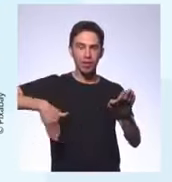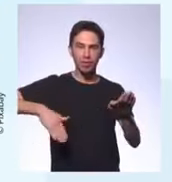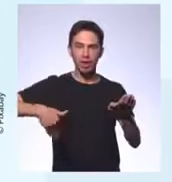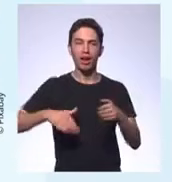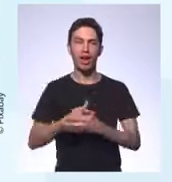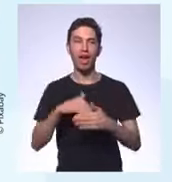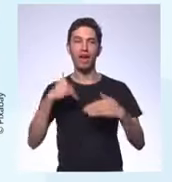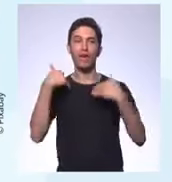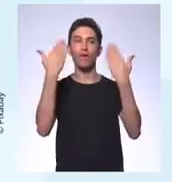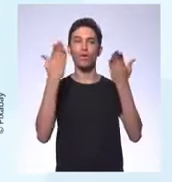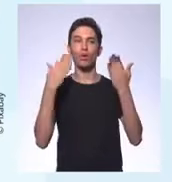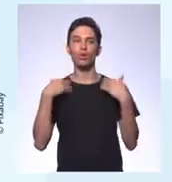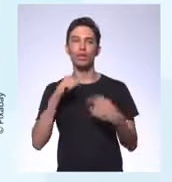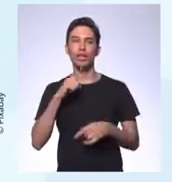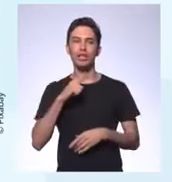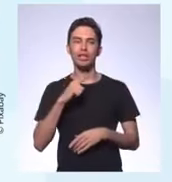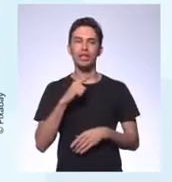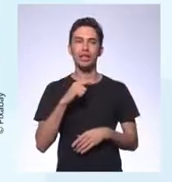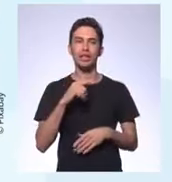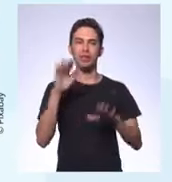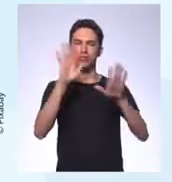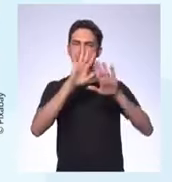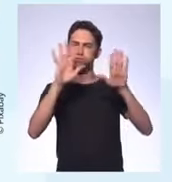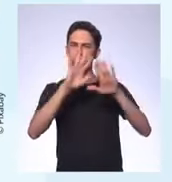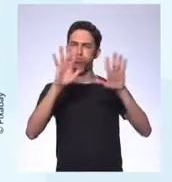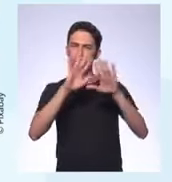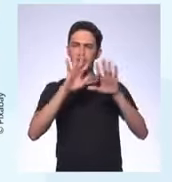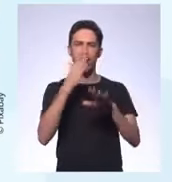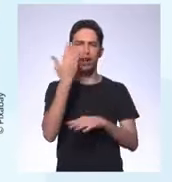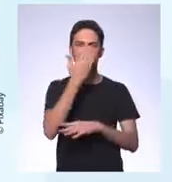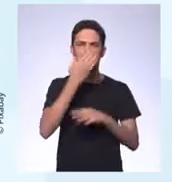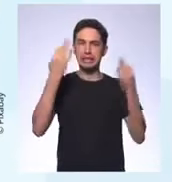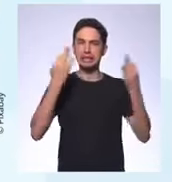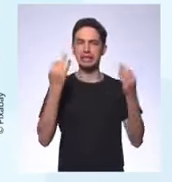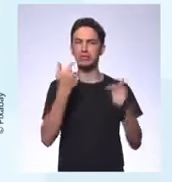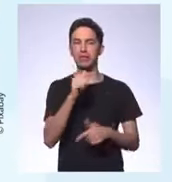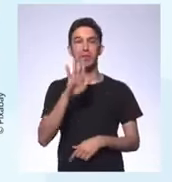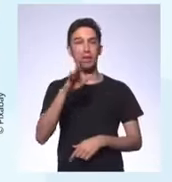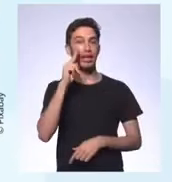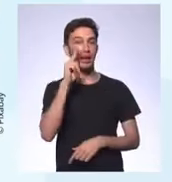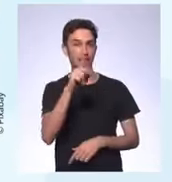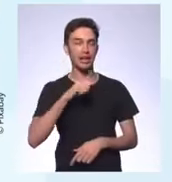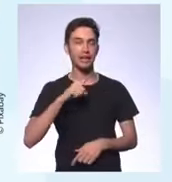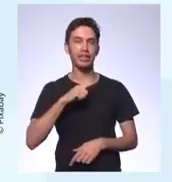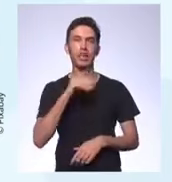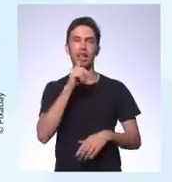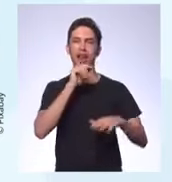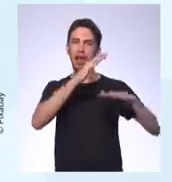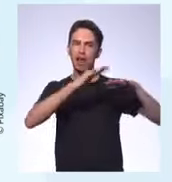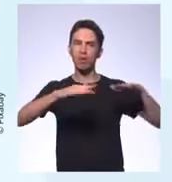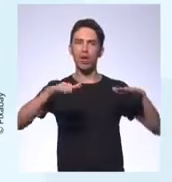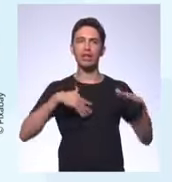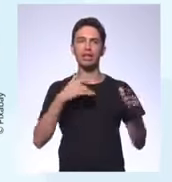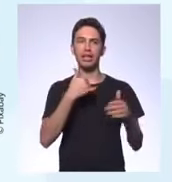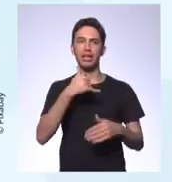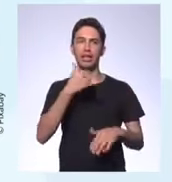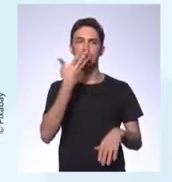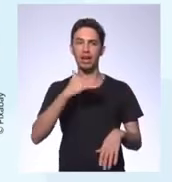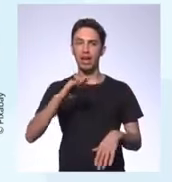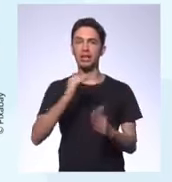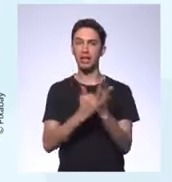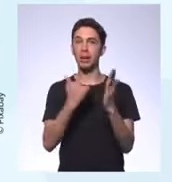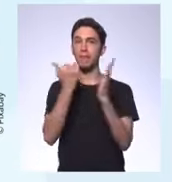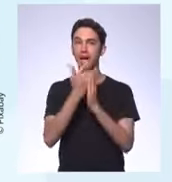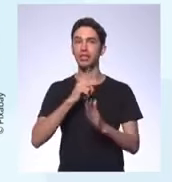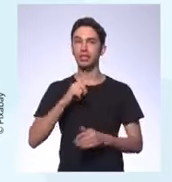ao fundo, a gente tem uma imagem mais borrada aí, né, embaçada, mas a gente vê que tem a praia, tem mais crianças. E a gente tem esse